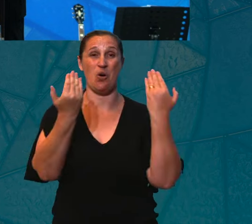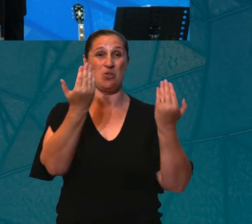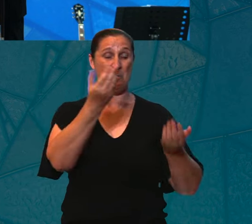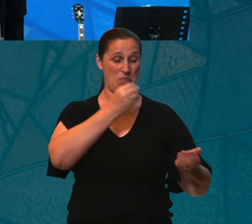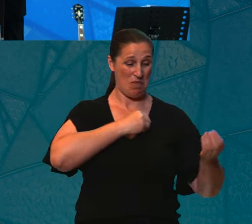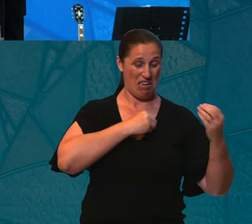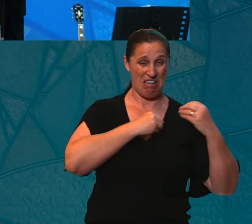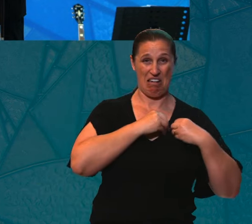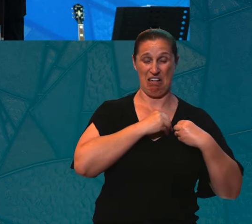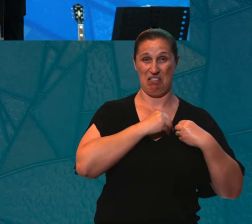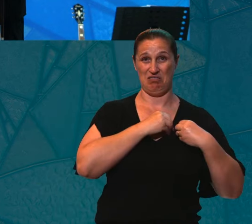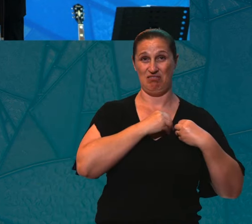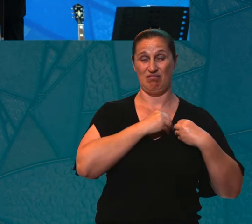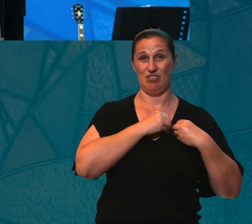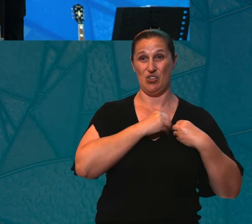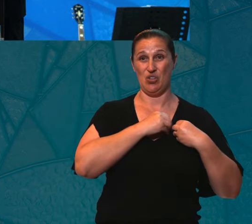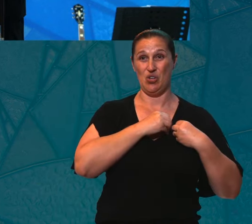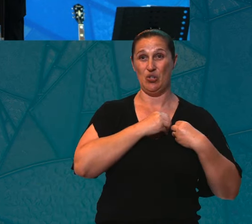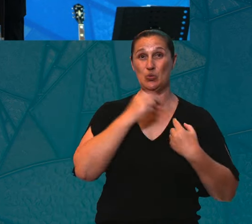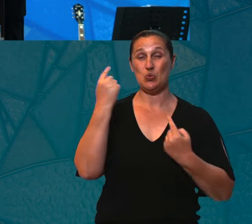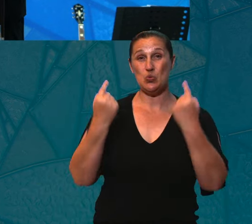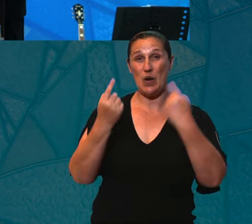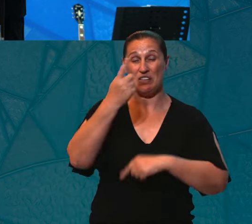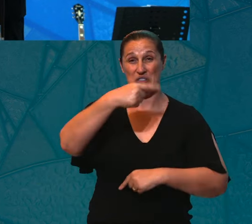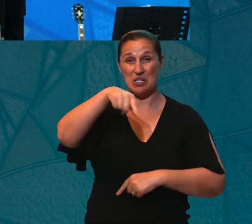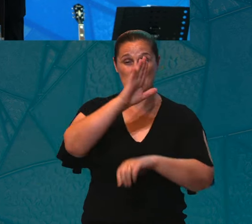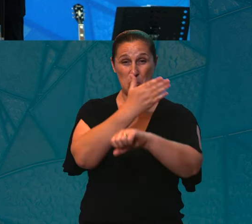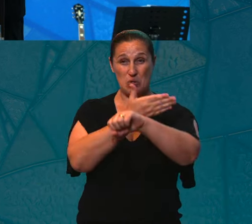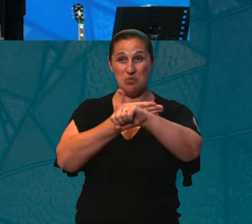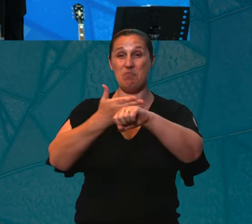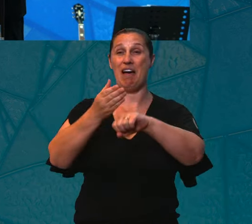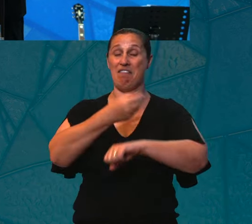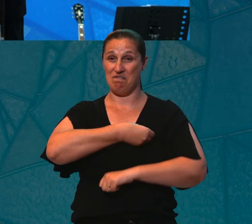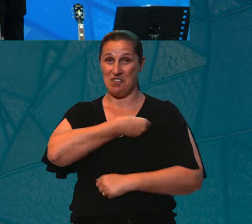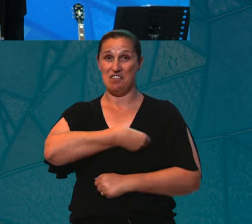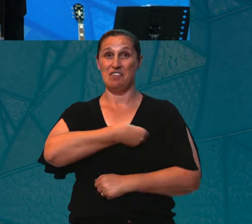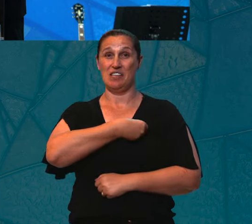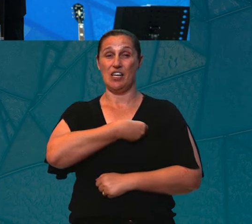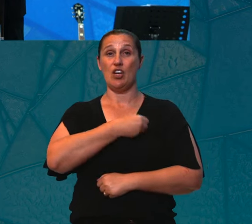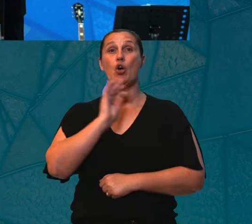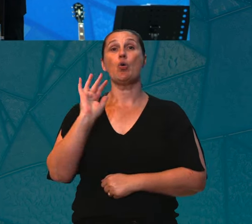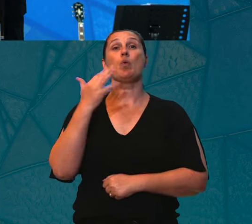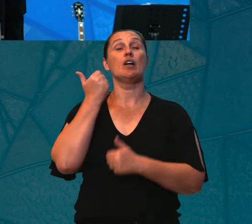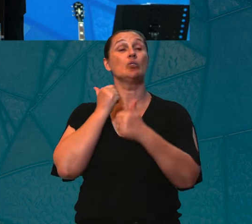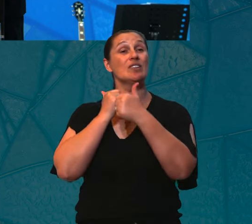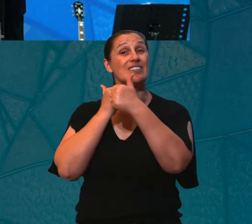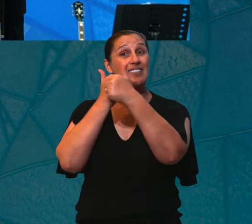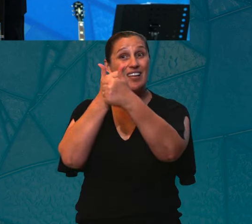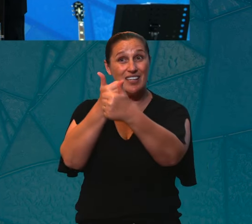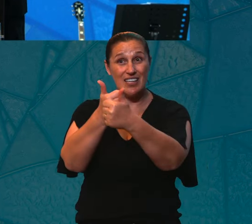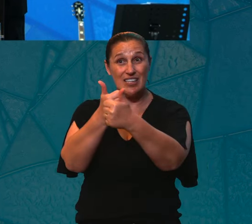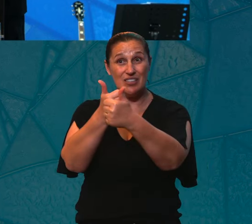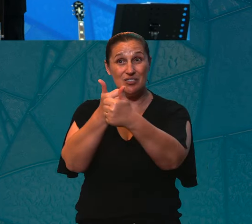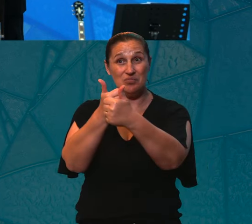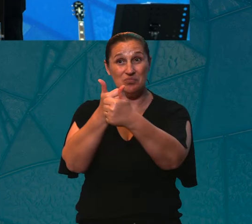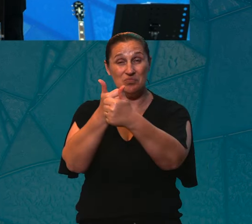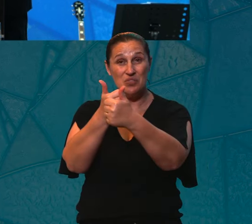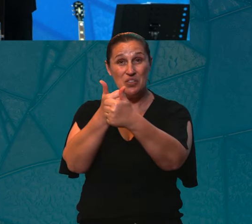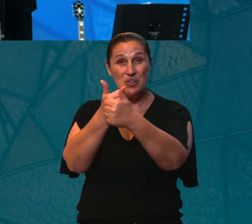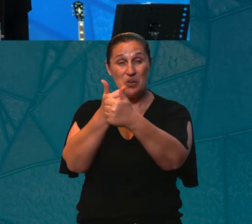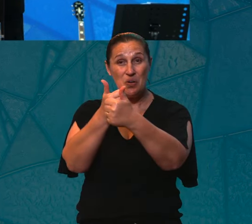pecados Nos quais costumavam viver quando seguiam a presente